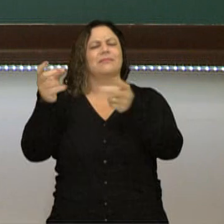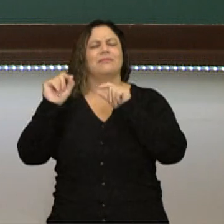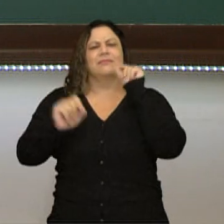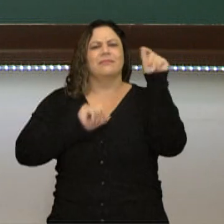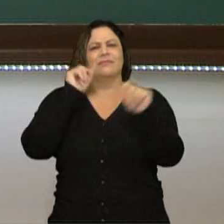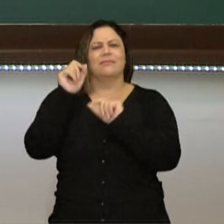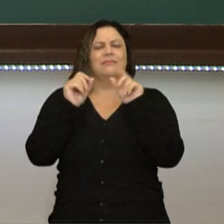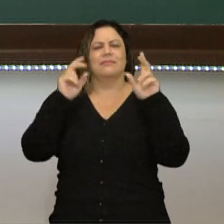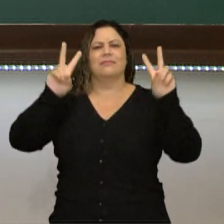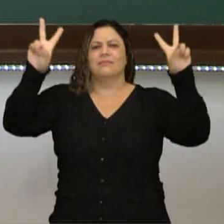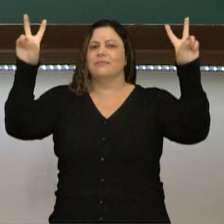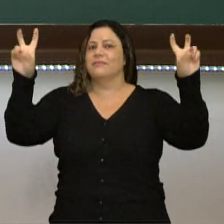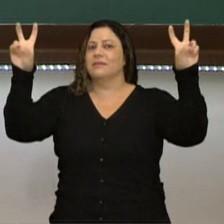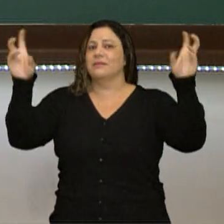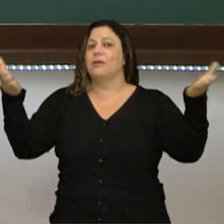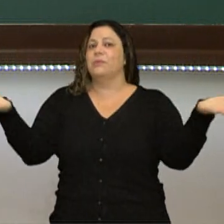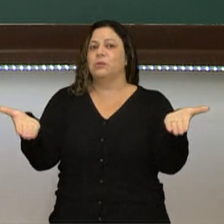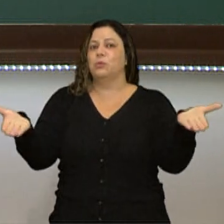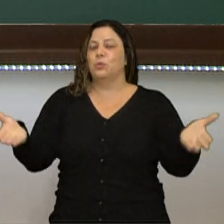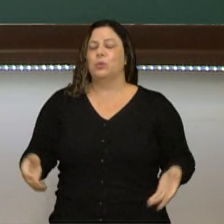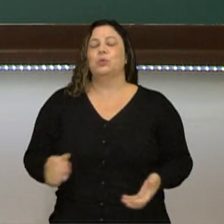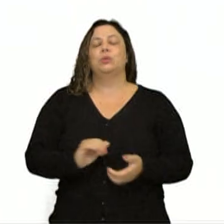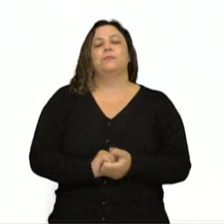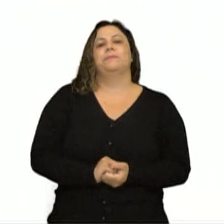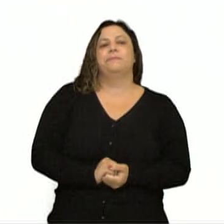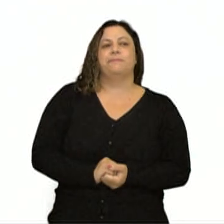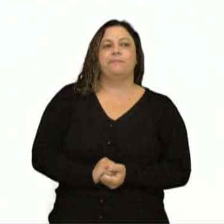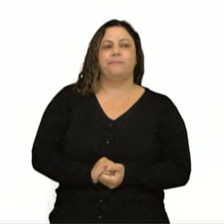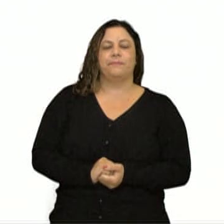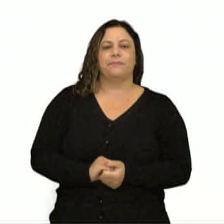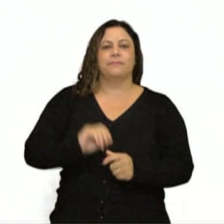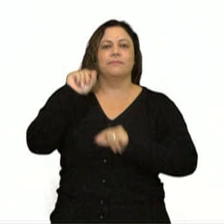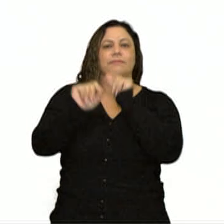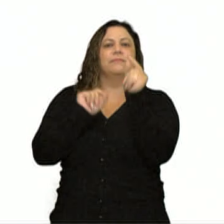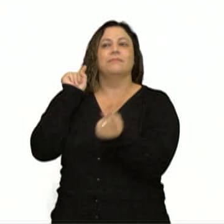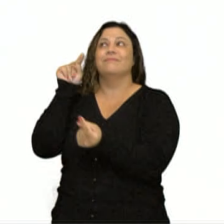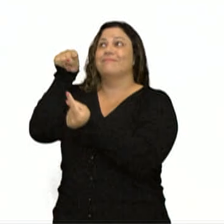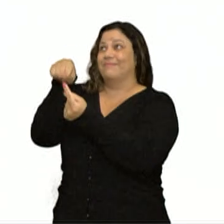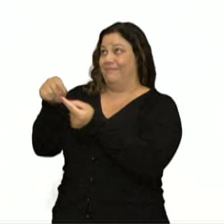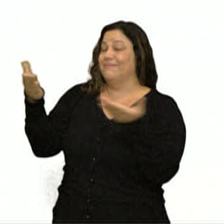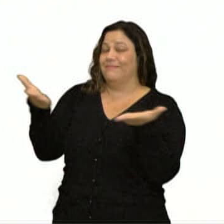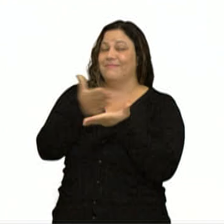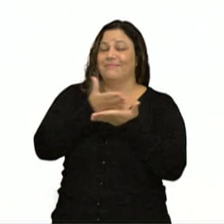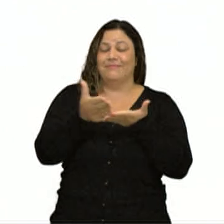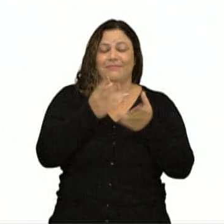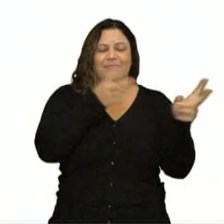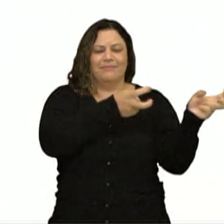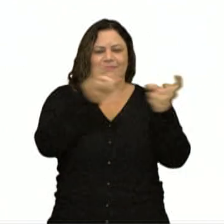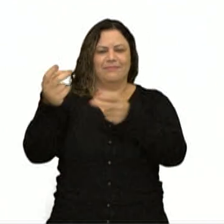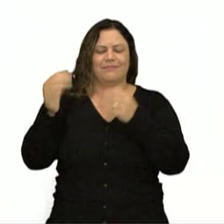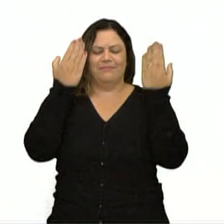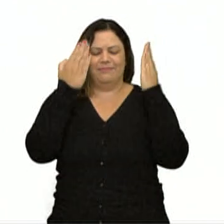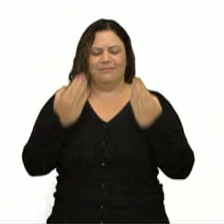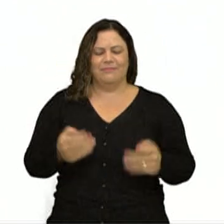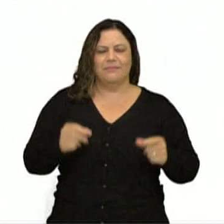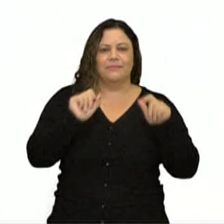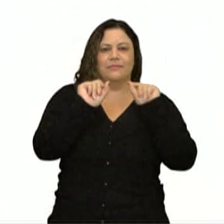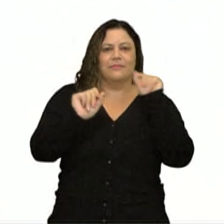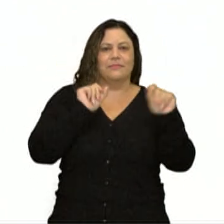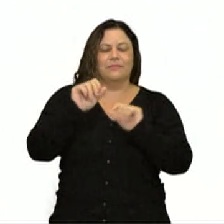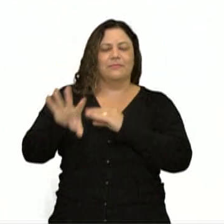que vai falar hoje? Olha só, vamos aos objetivos? Perceber e analisar os recursos estilísticos